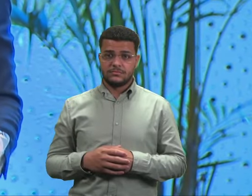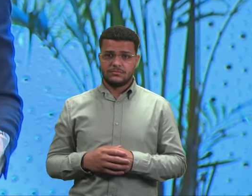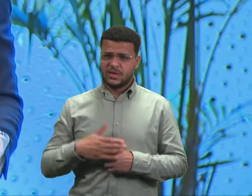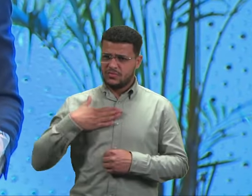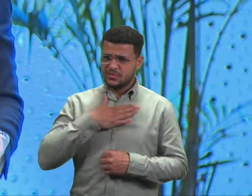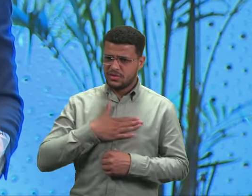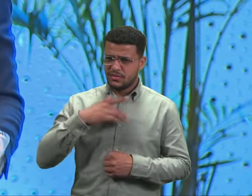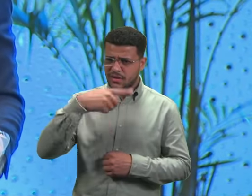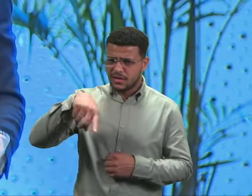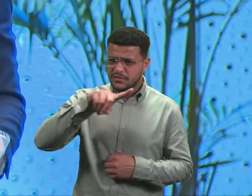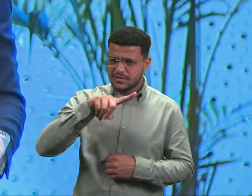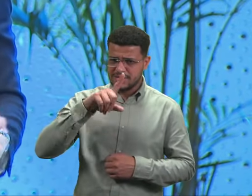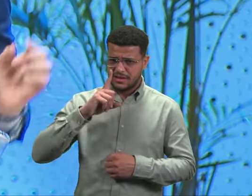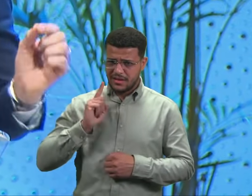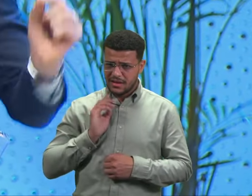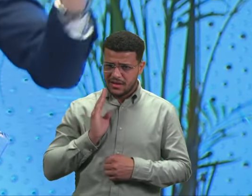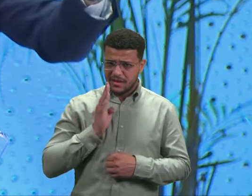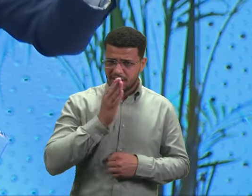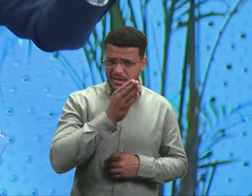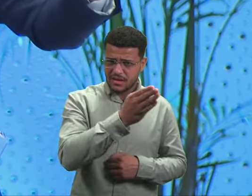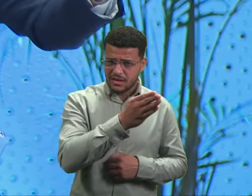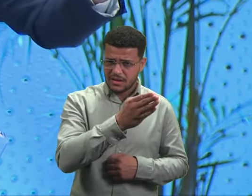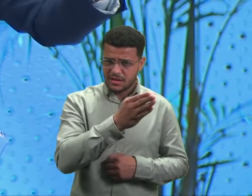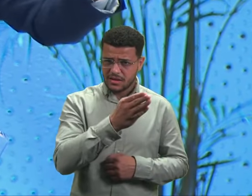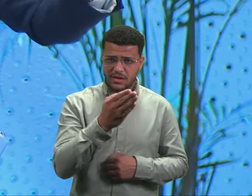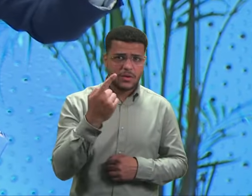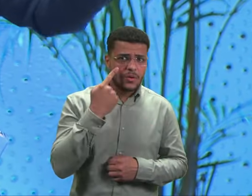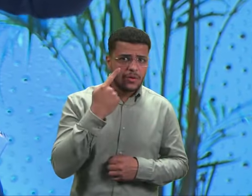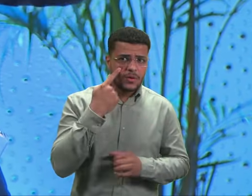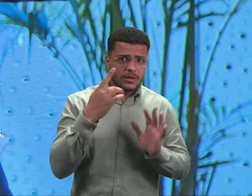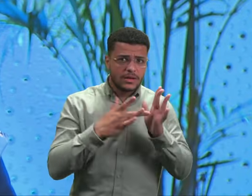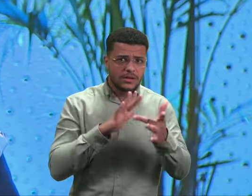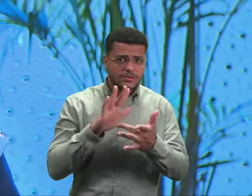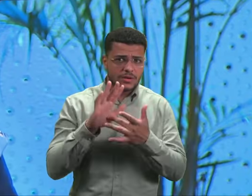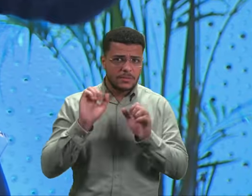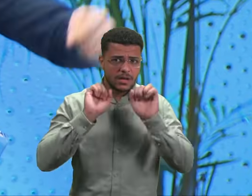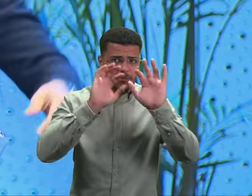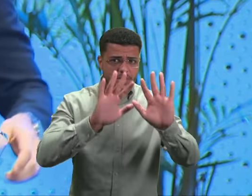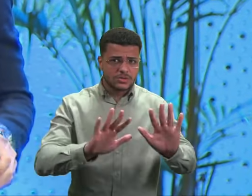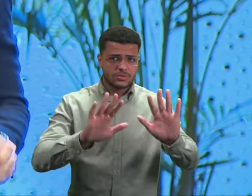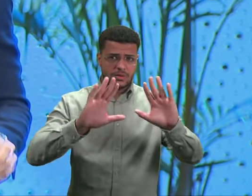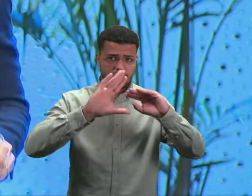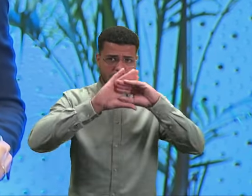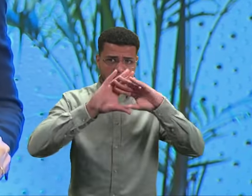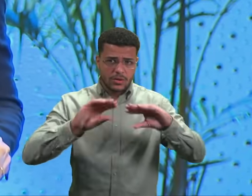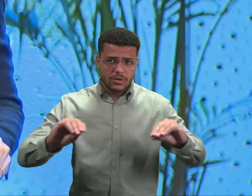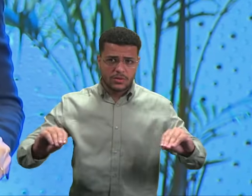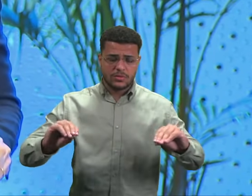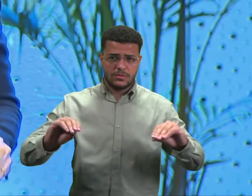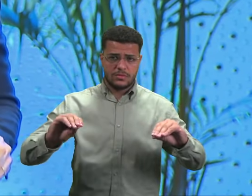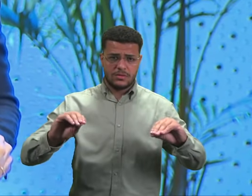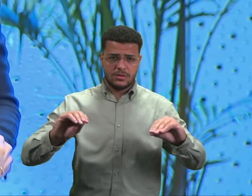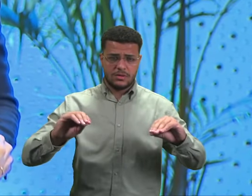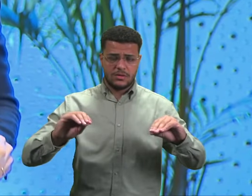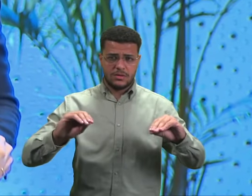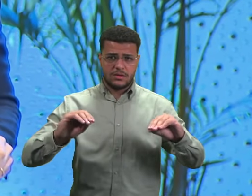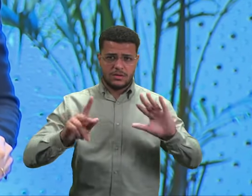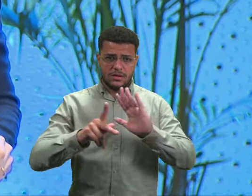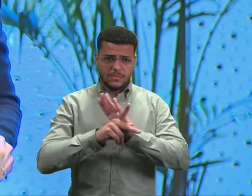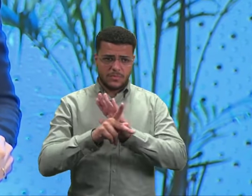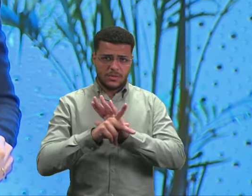Você gostaria de ir hoje levar Jesus para abençoar e curar alguém que está no leito da